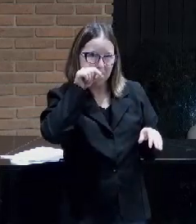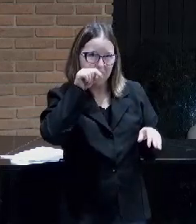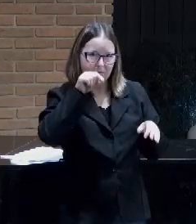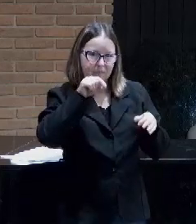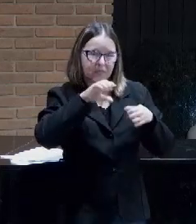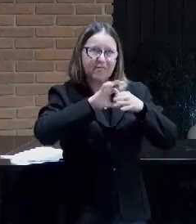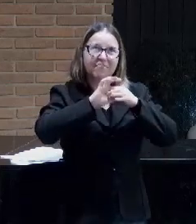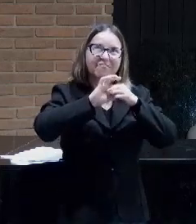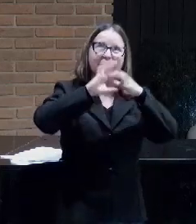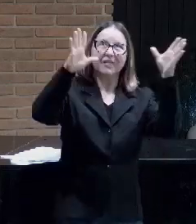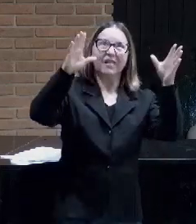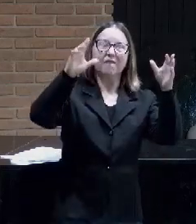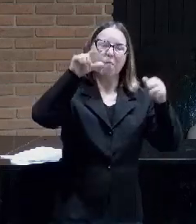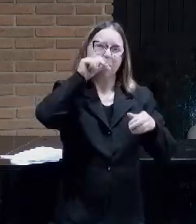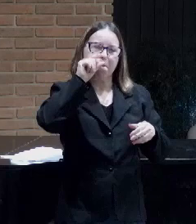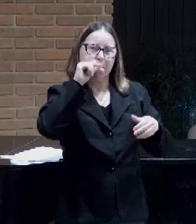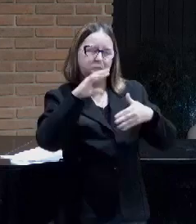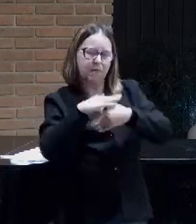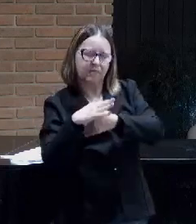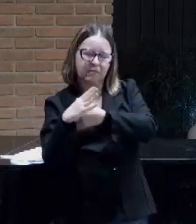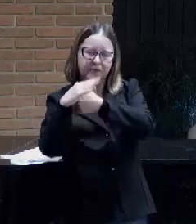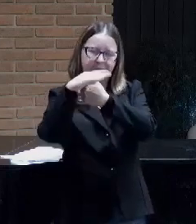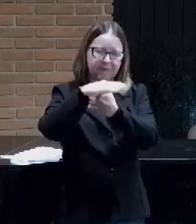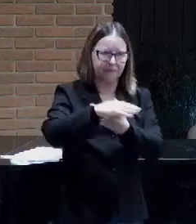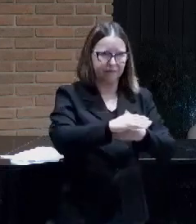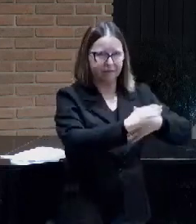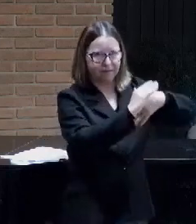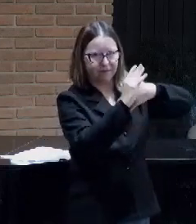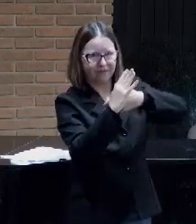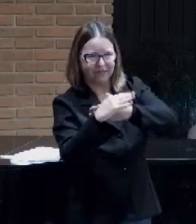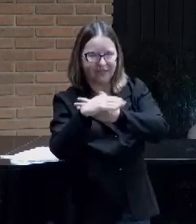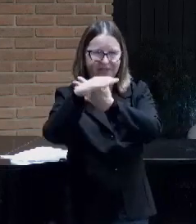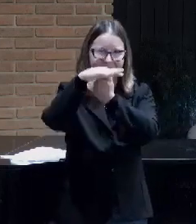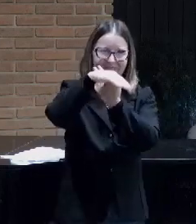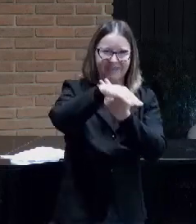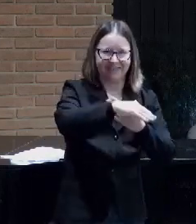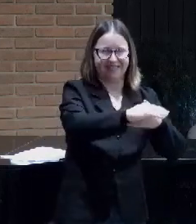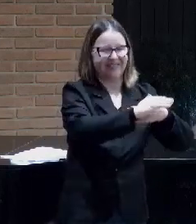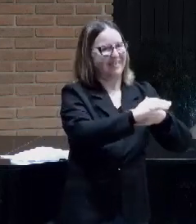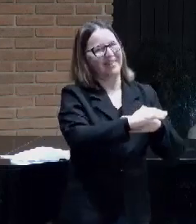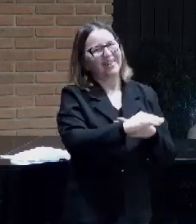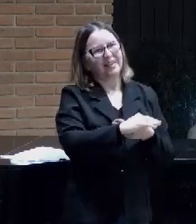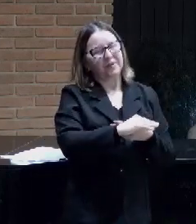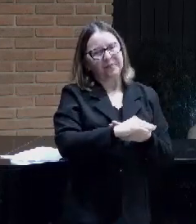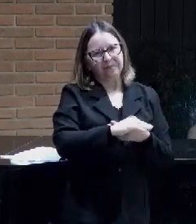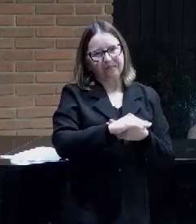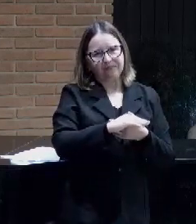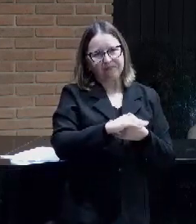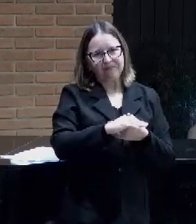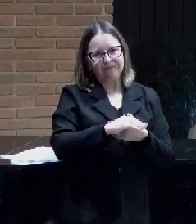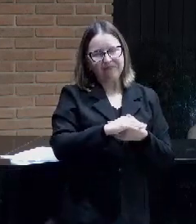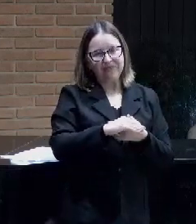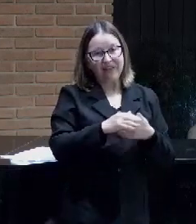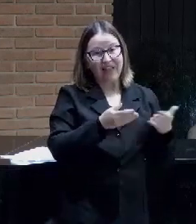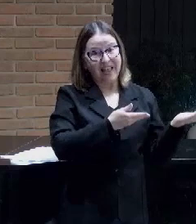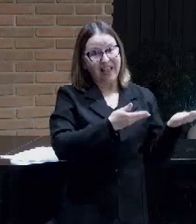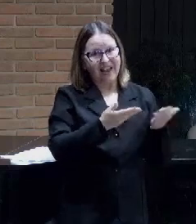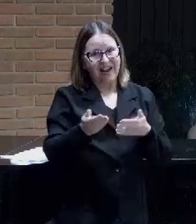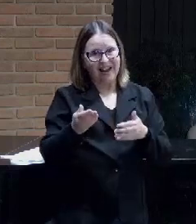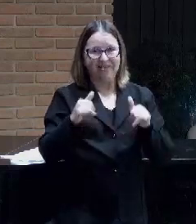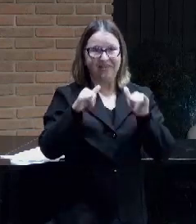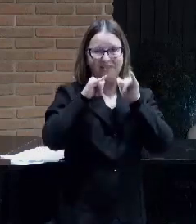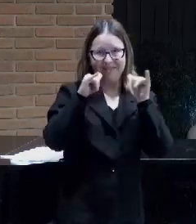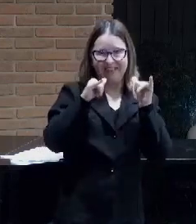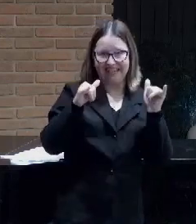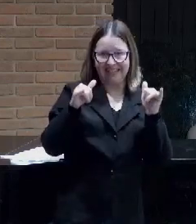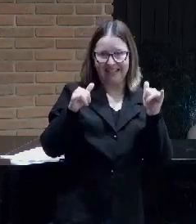lá e ela servia como tipo um pombo-correio, sabe? Isso era uma coisa bem recorrente no passado. Ela servia como um tipo de mensageiro. E quando essa pomba